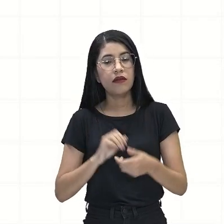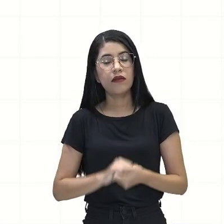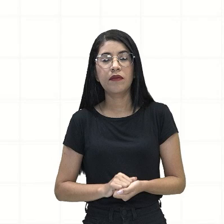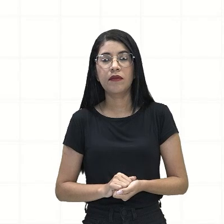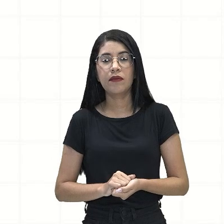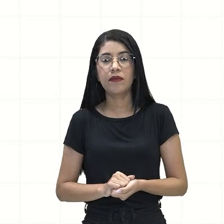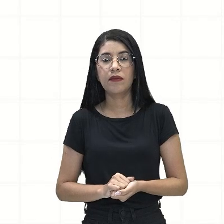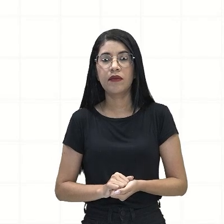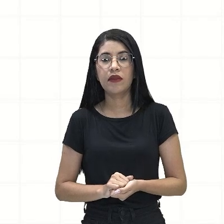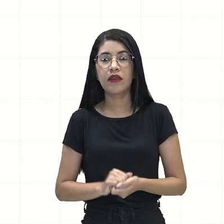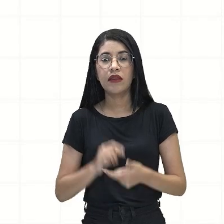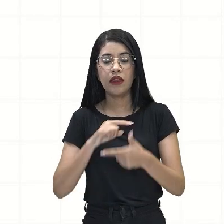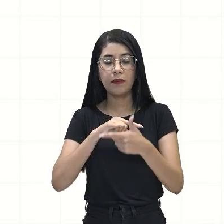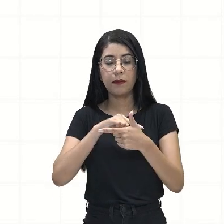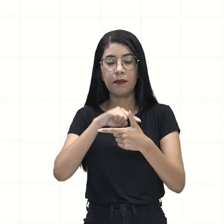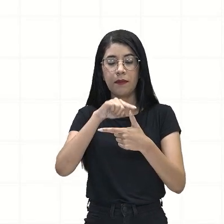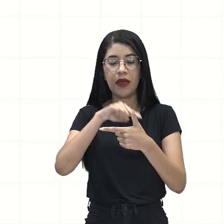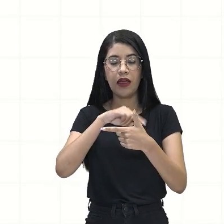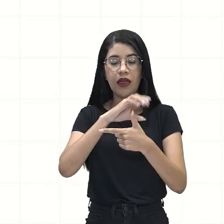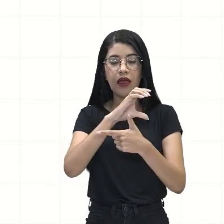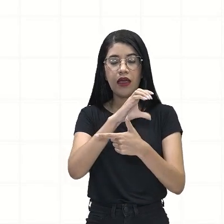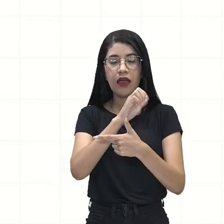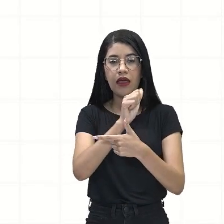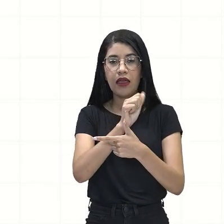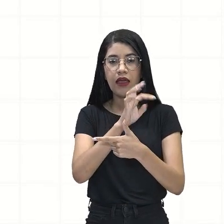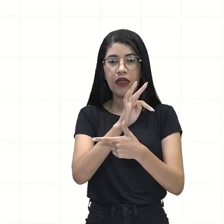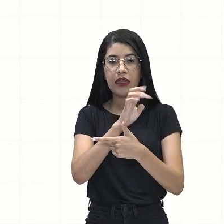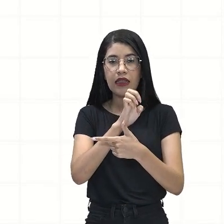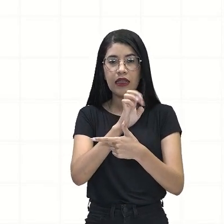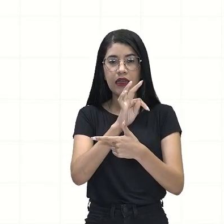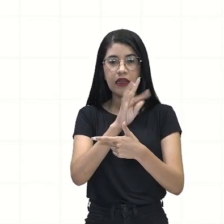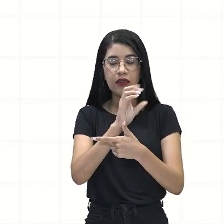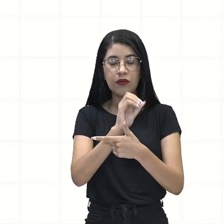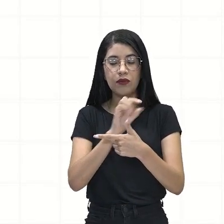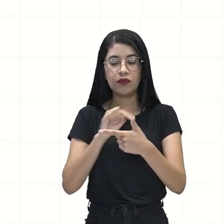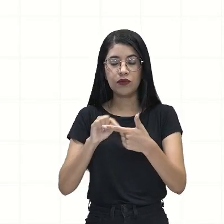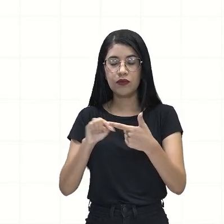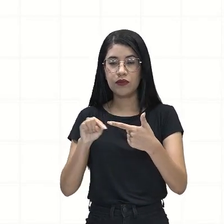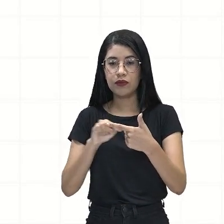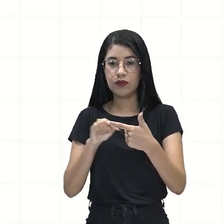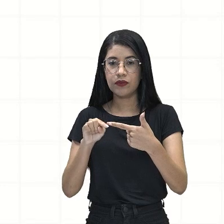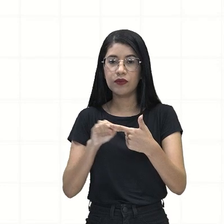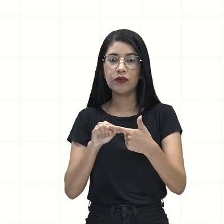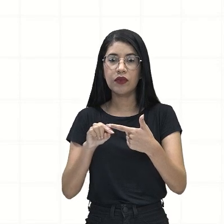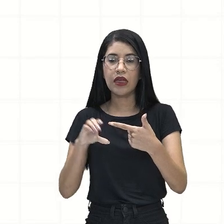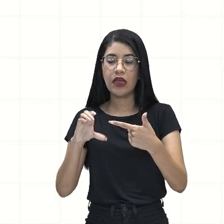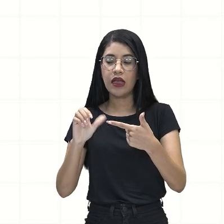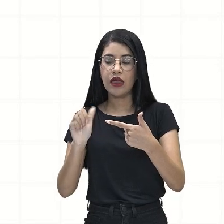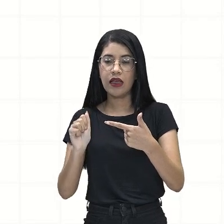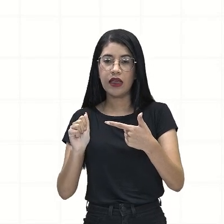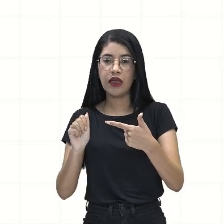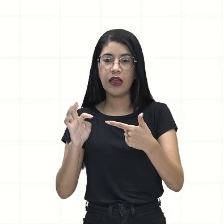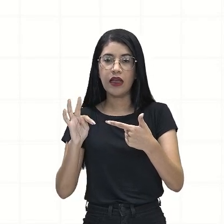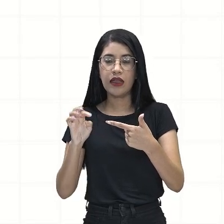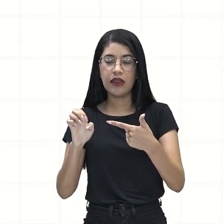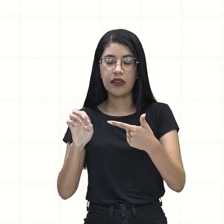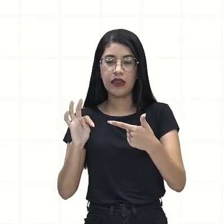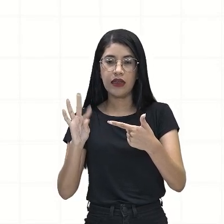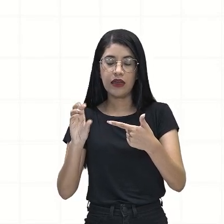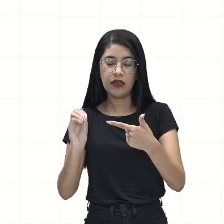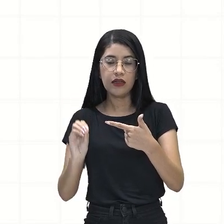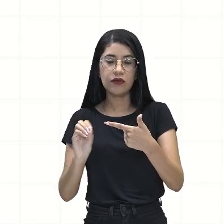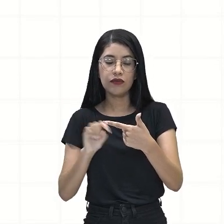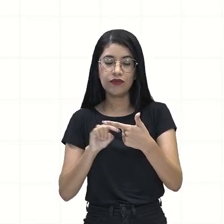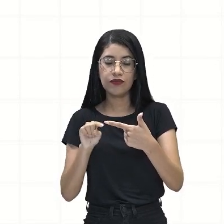aí lado sendo cateto, certo? Então, esse lado é cateto e esse lado aqui também é